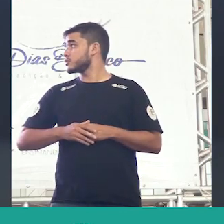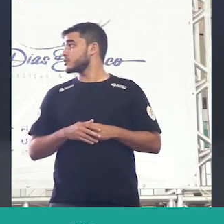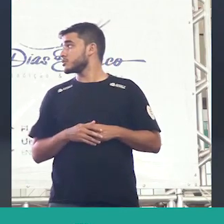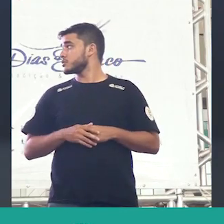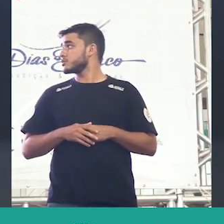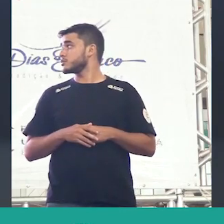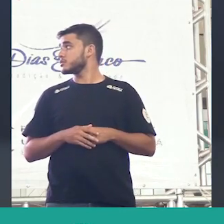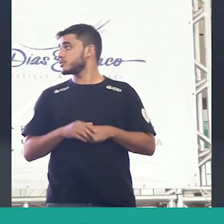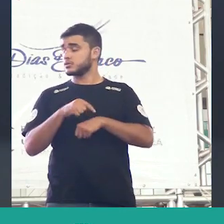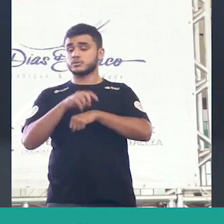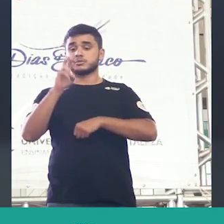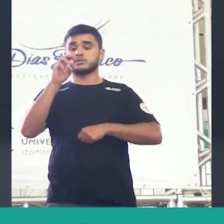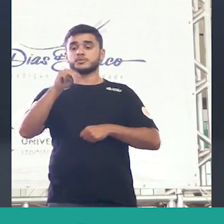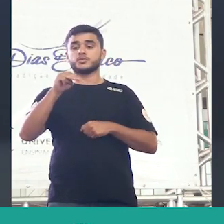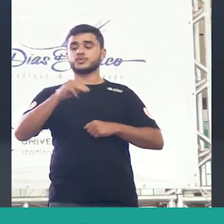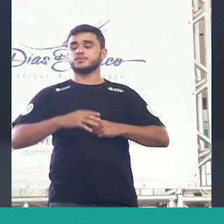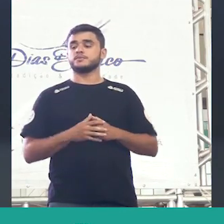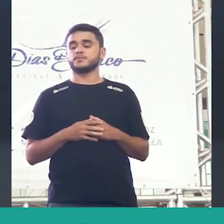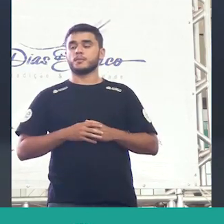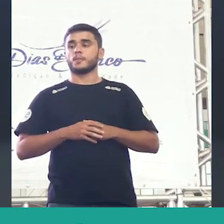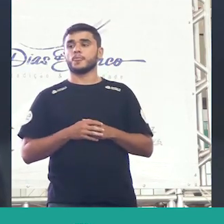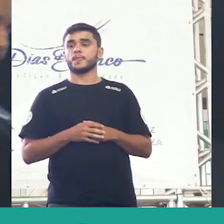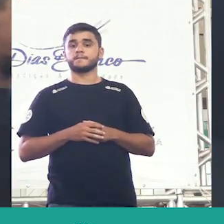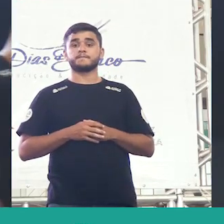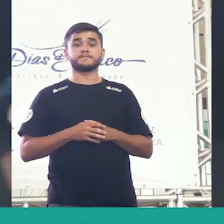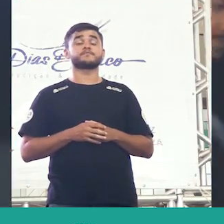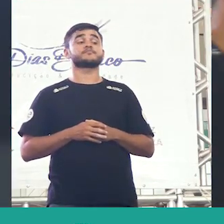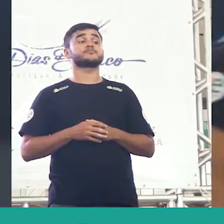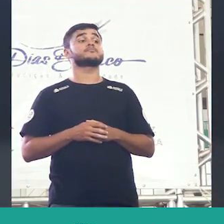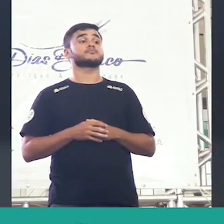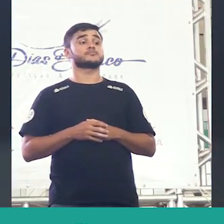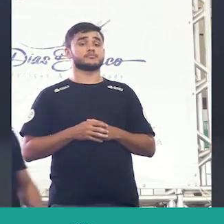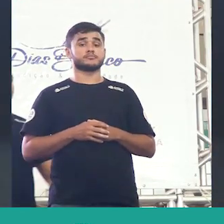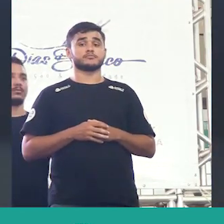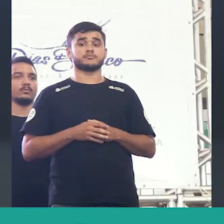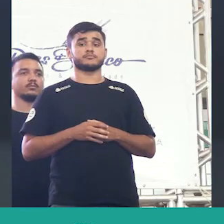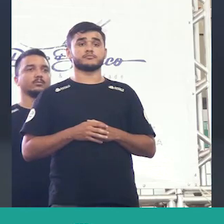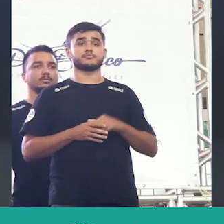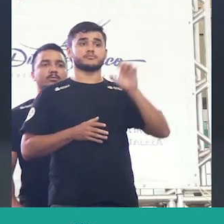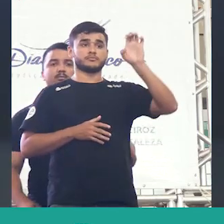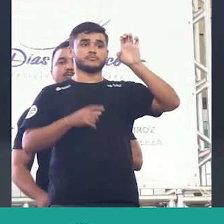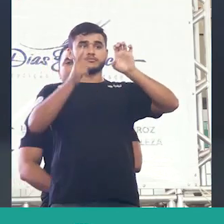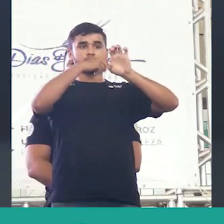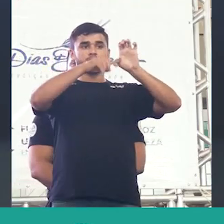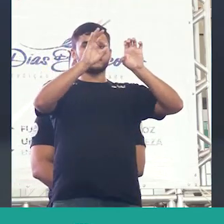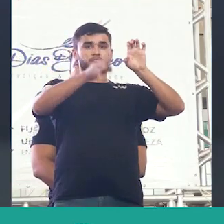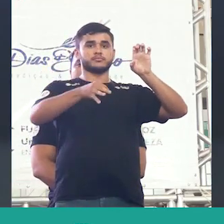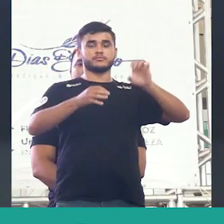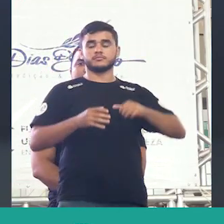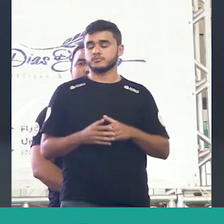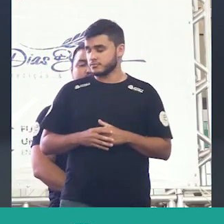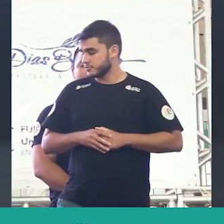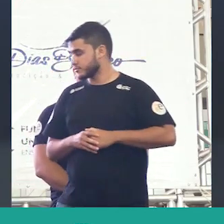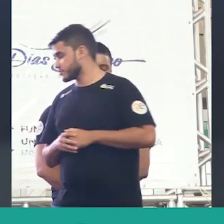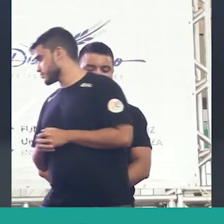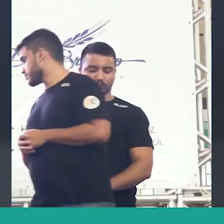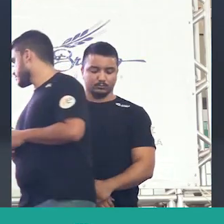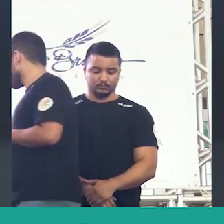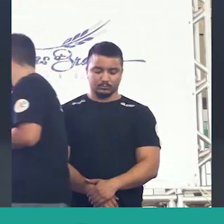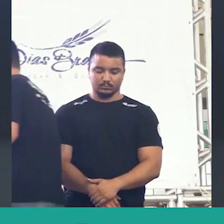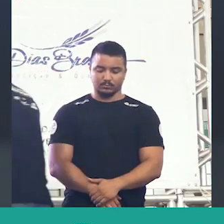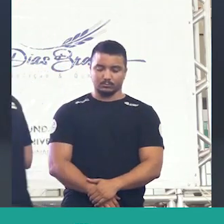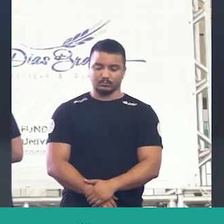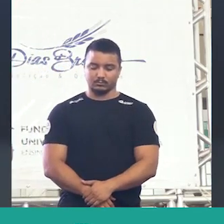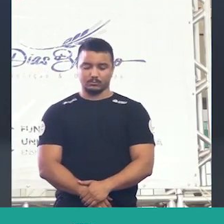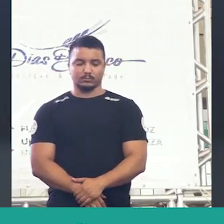aí? Certo, beleza. Então o item correto é o item E. Item correto é o item